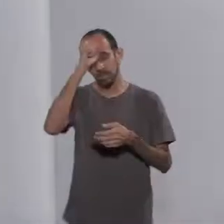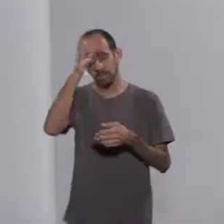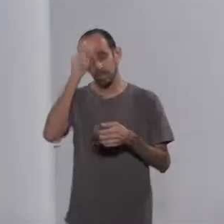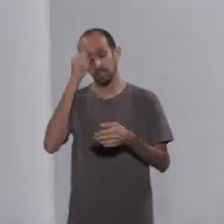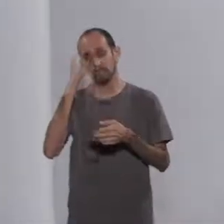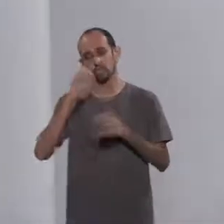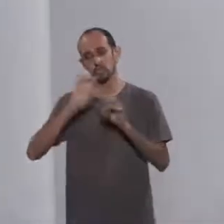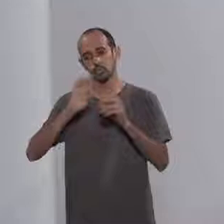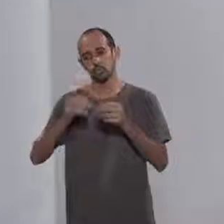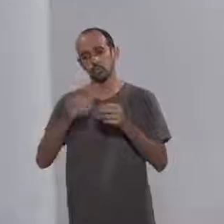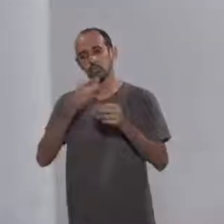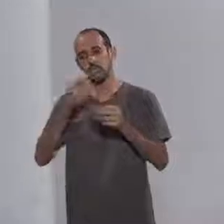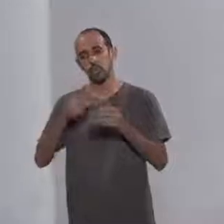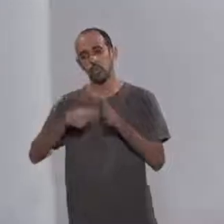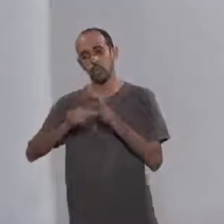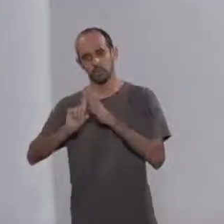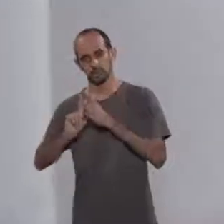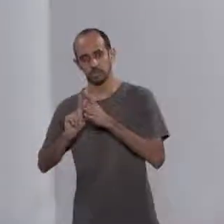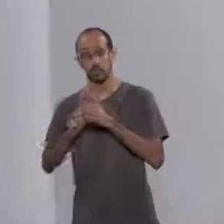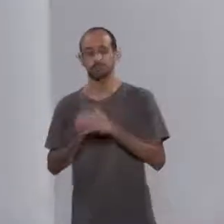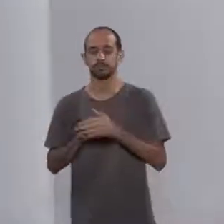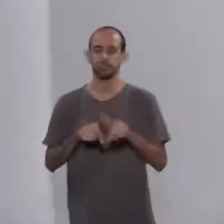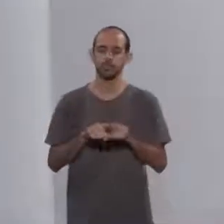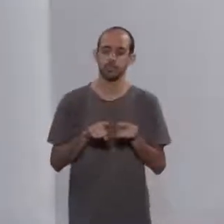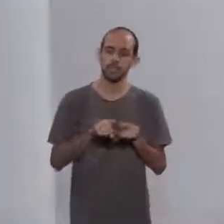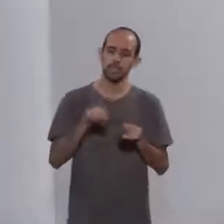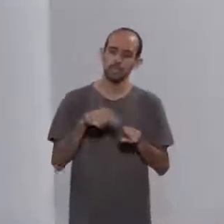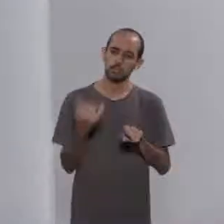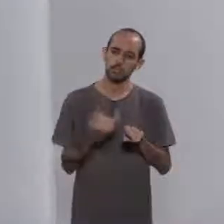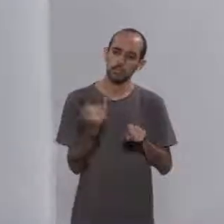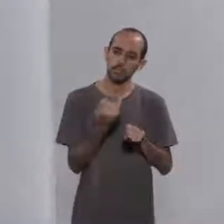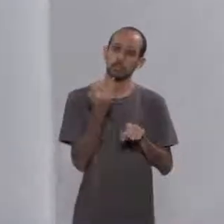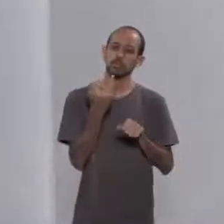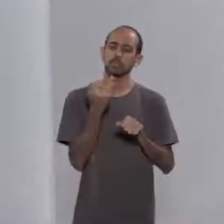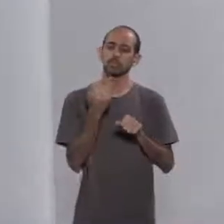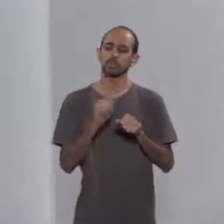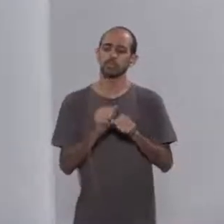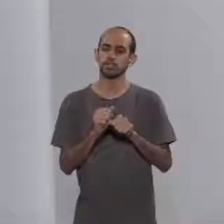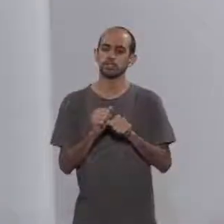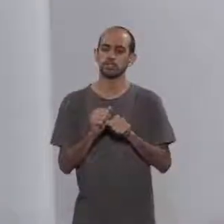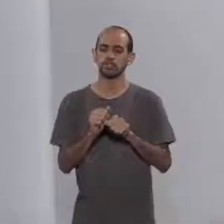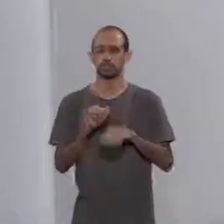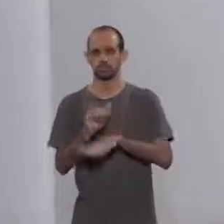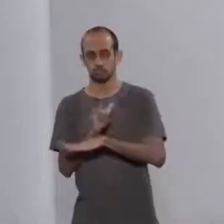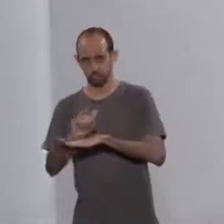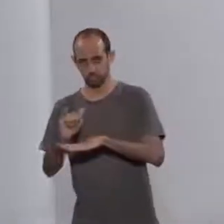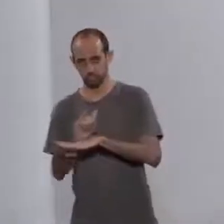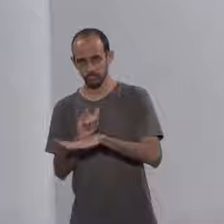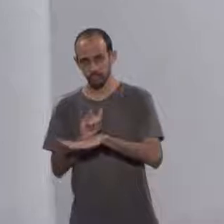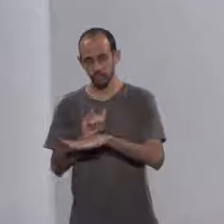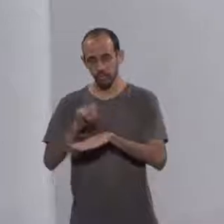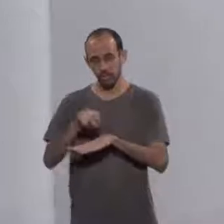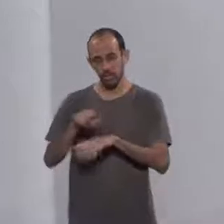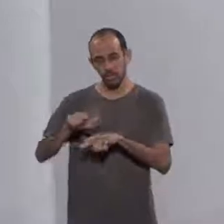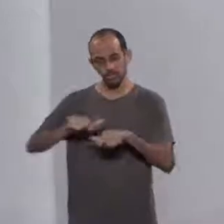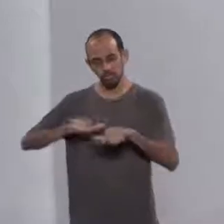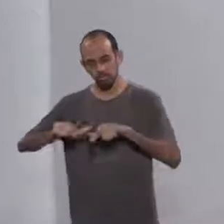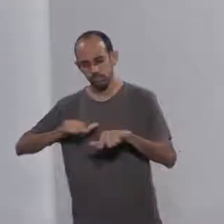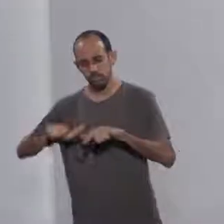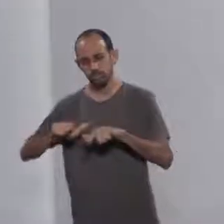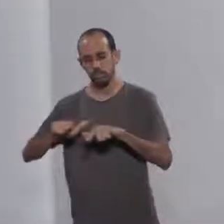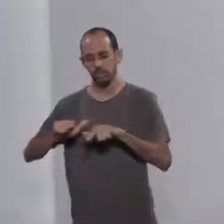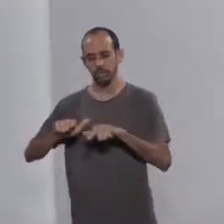apreender do que o professor estava falando. Outra dinâmica também que é muito interessante, que alguns professores trabalham, é você fazer o trabalho